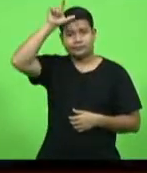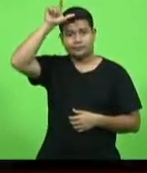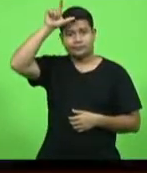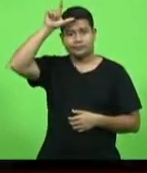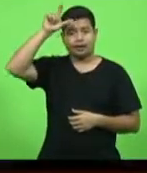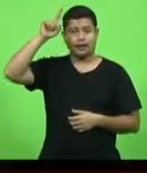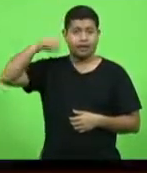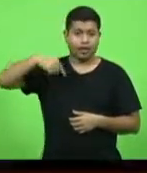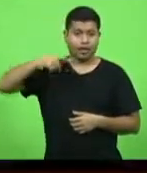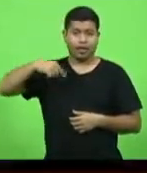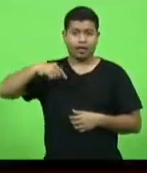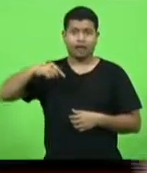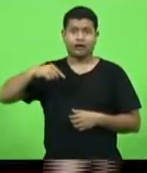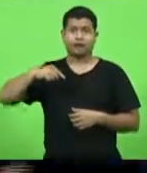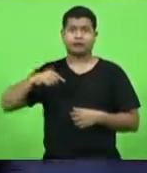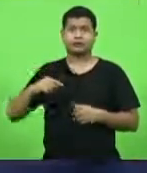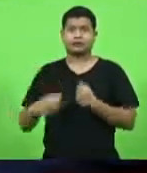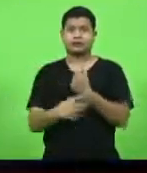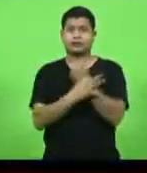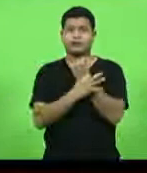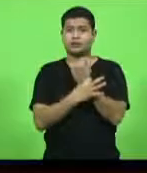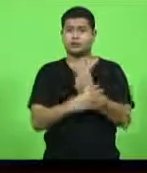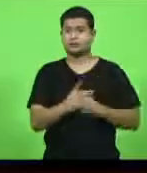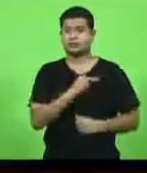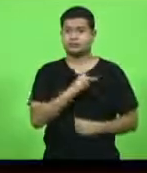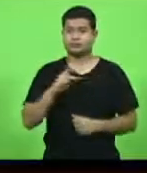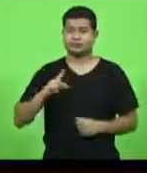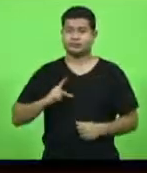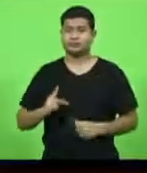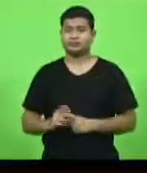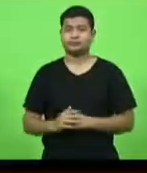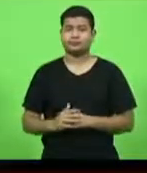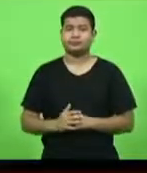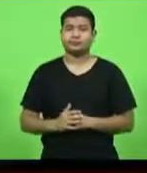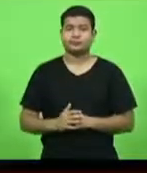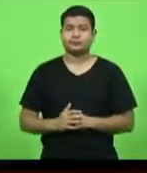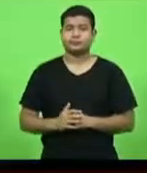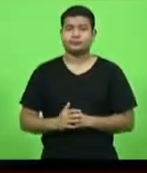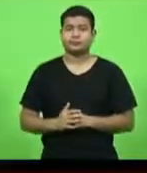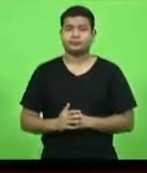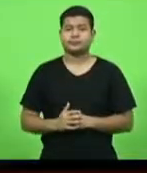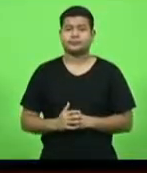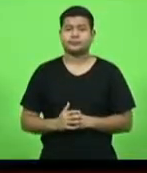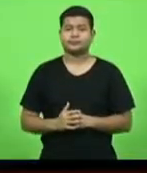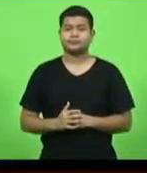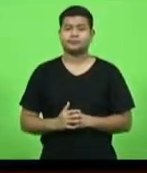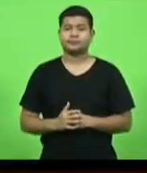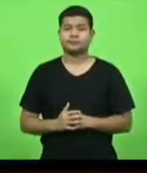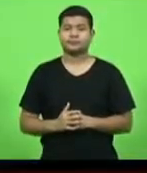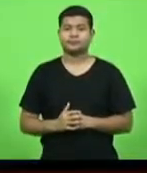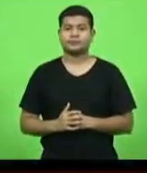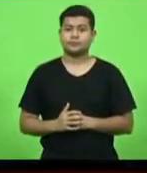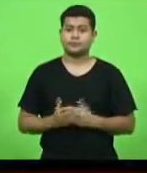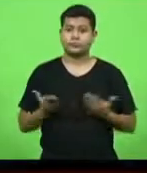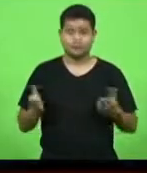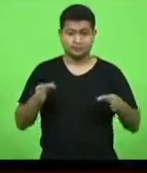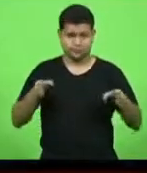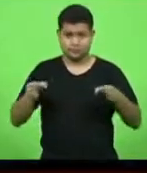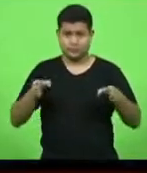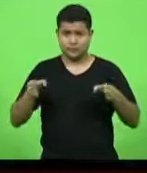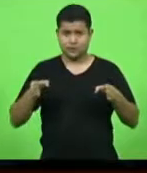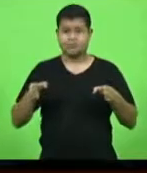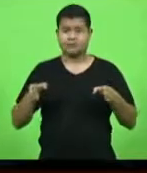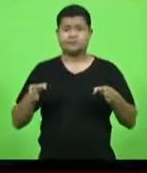que é a segurança pública e é no período